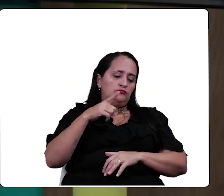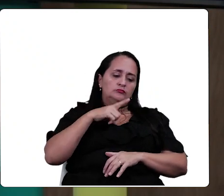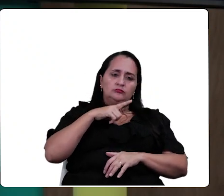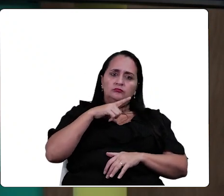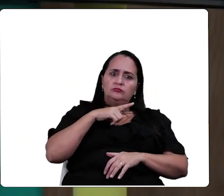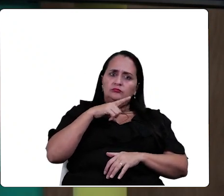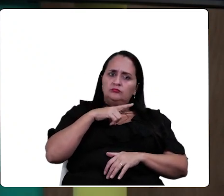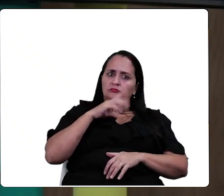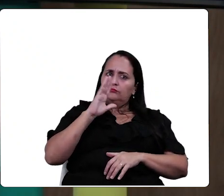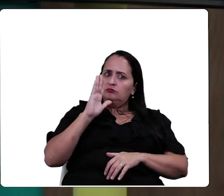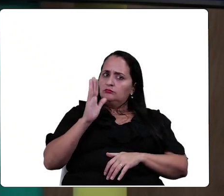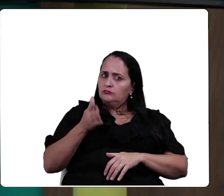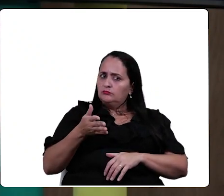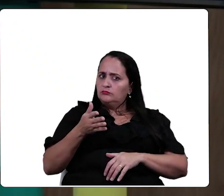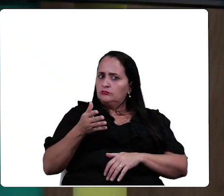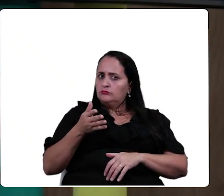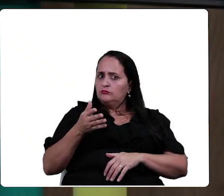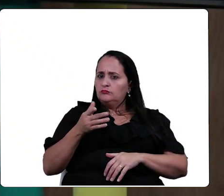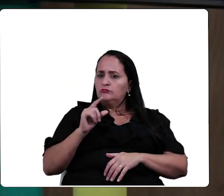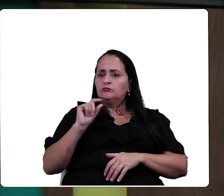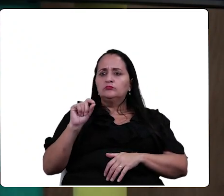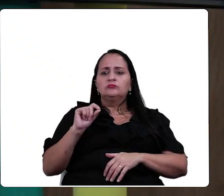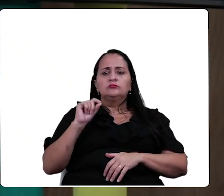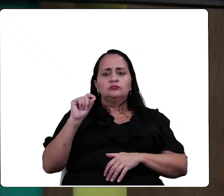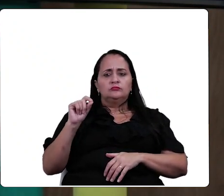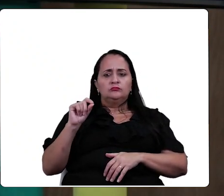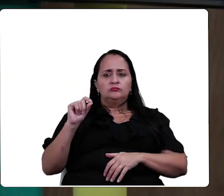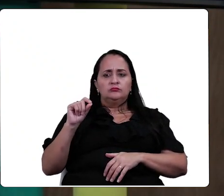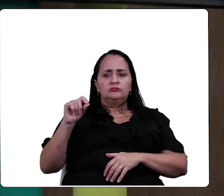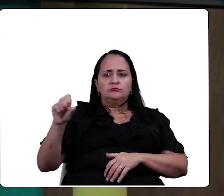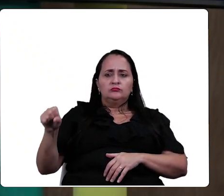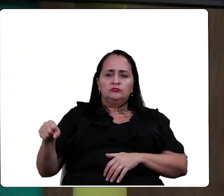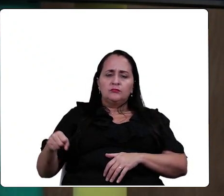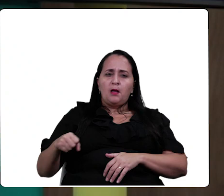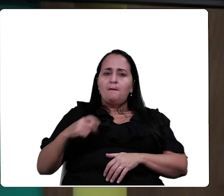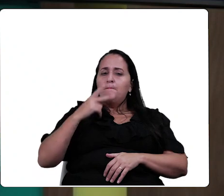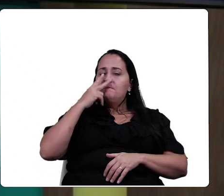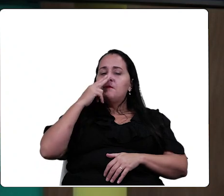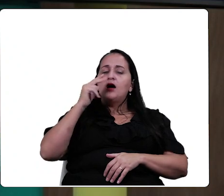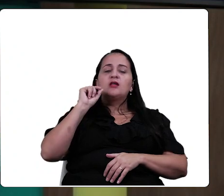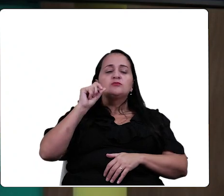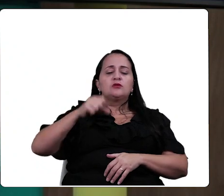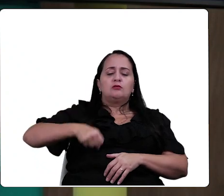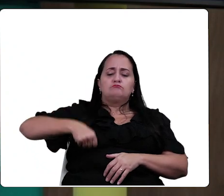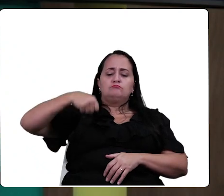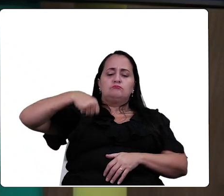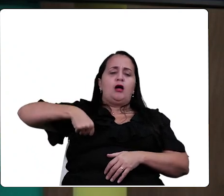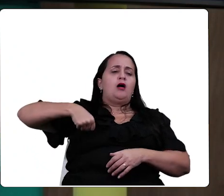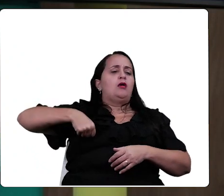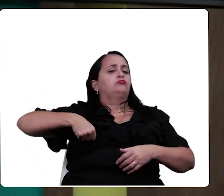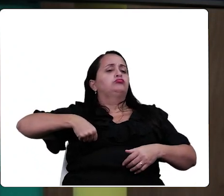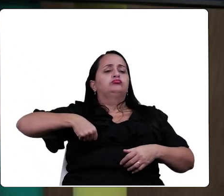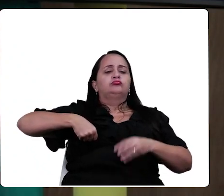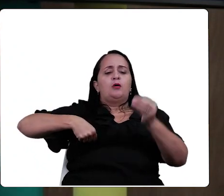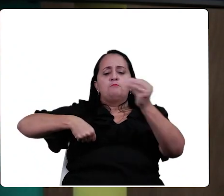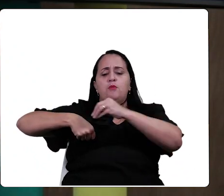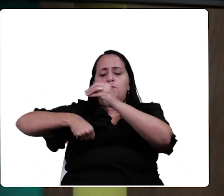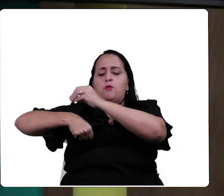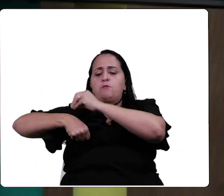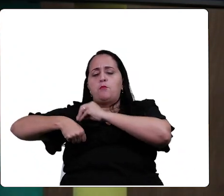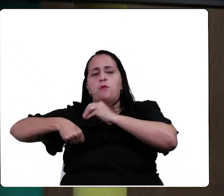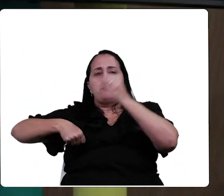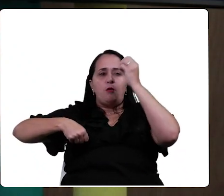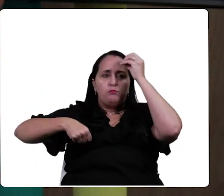de conhecimento. O leitor já carrega, ó, como se fosse uma bagagem, uma mala de conhecimento. Ó, minha mala tá